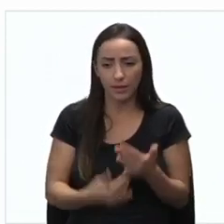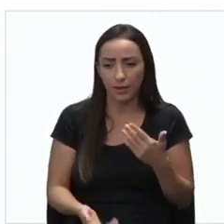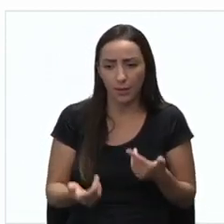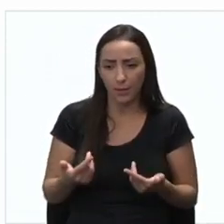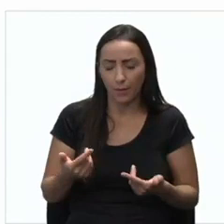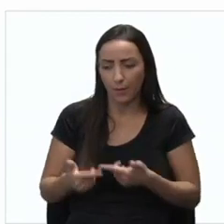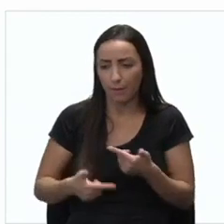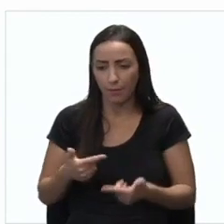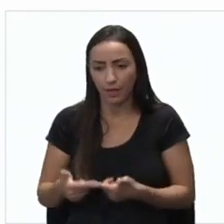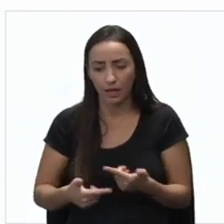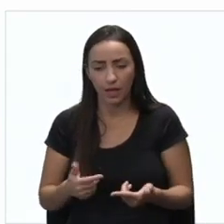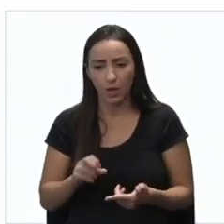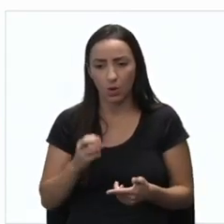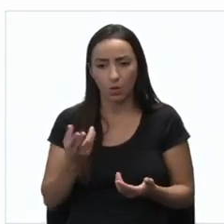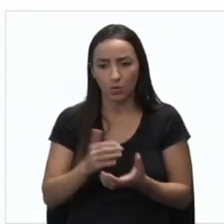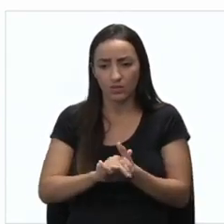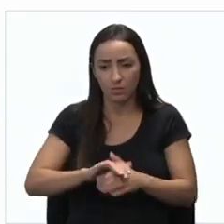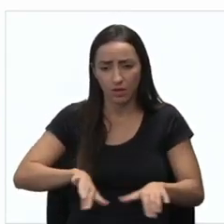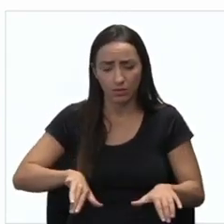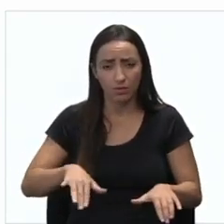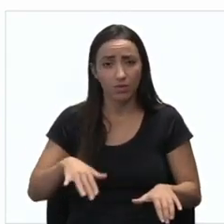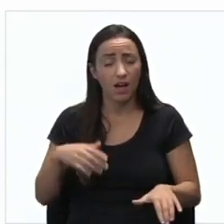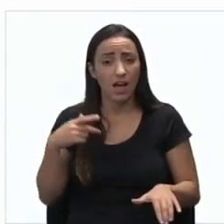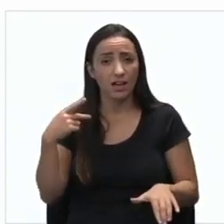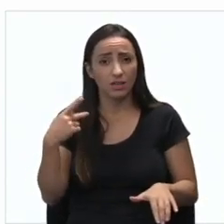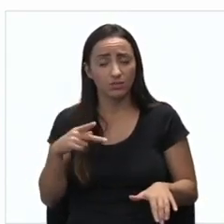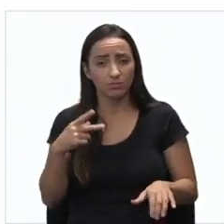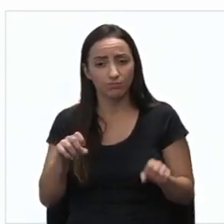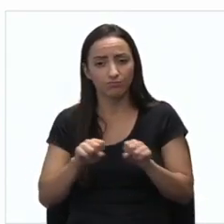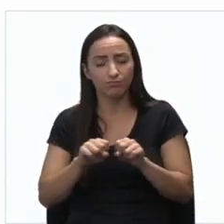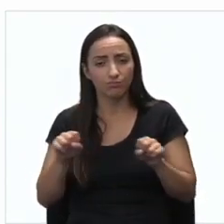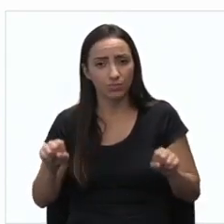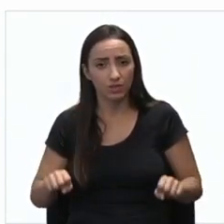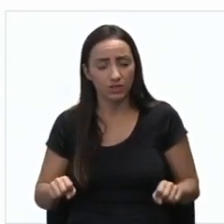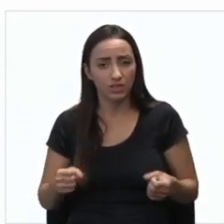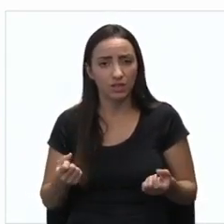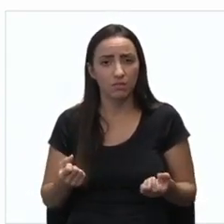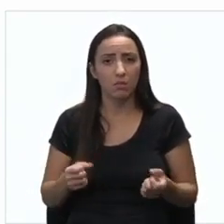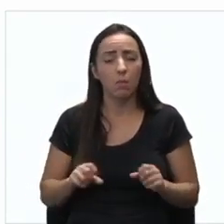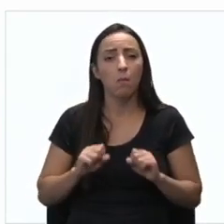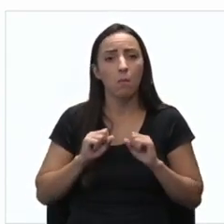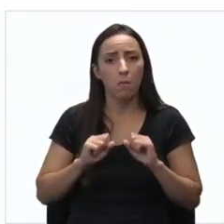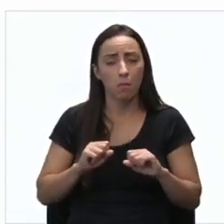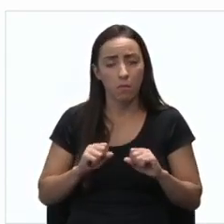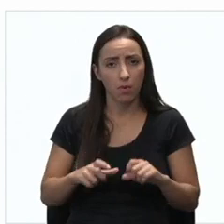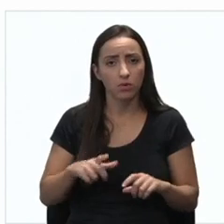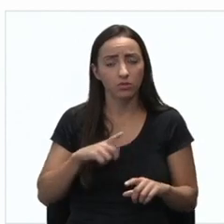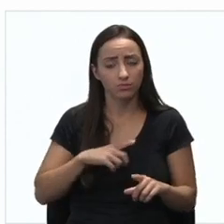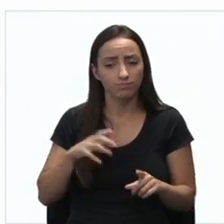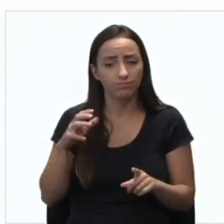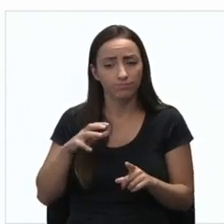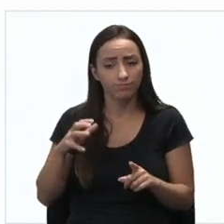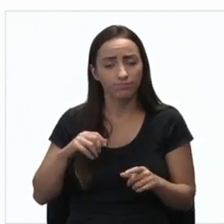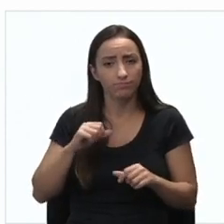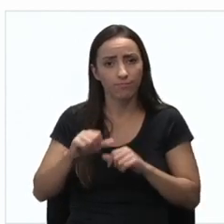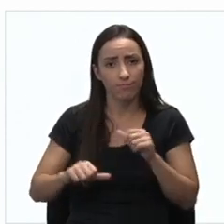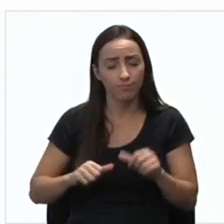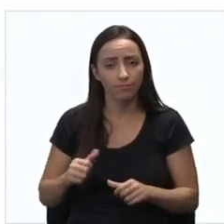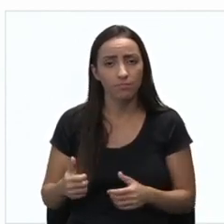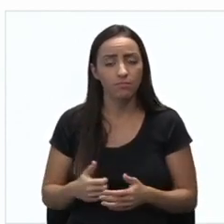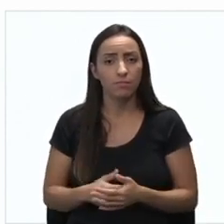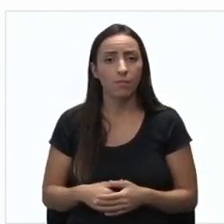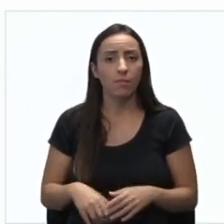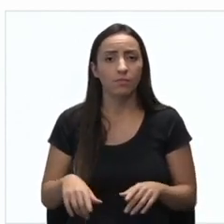um divórcio, o seu sistema endócrino, imunológico, nervoso, ele pode ser alterado, né?